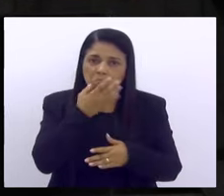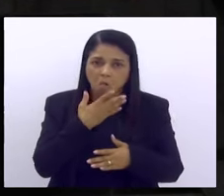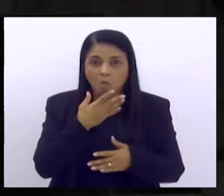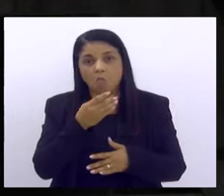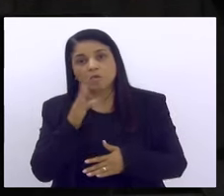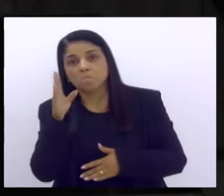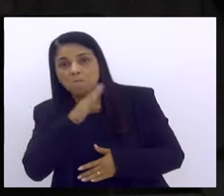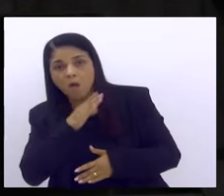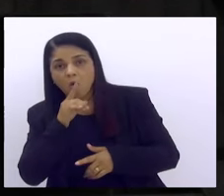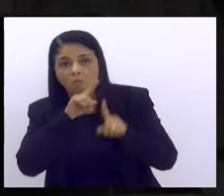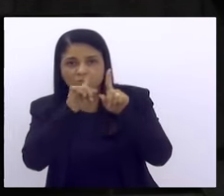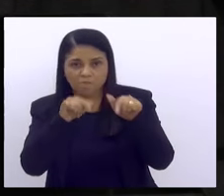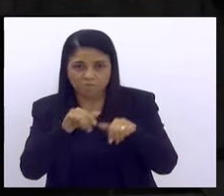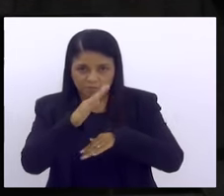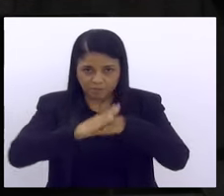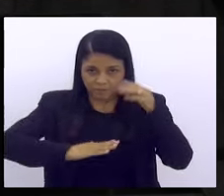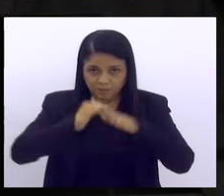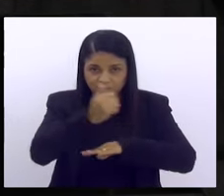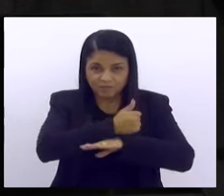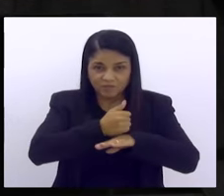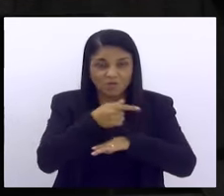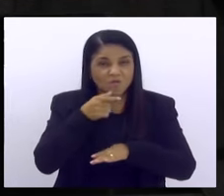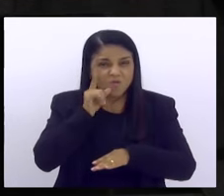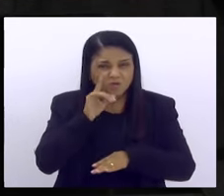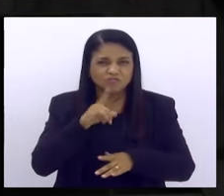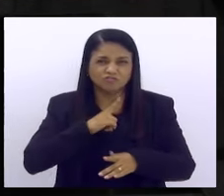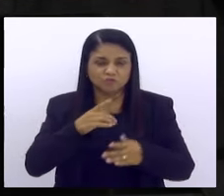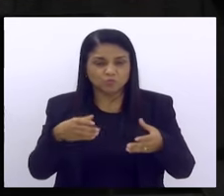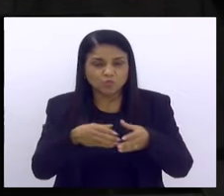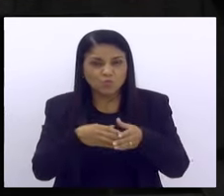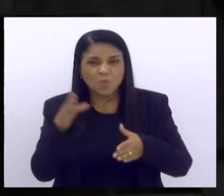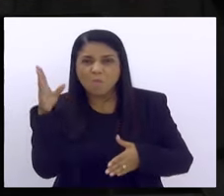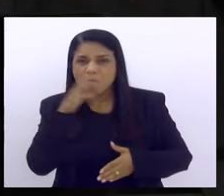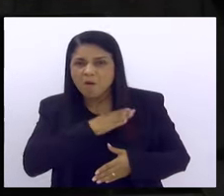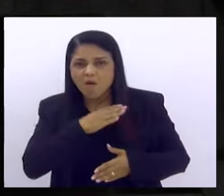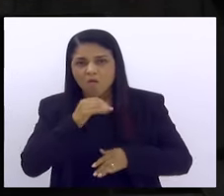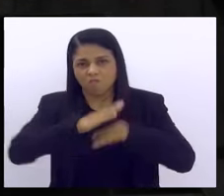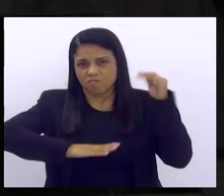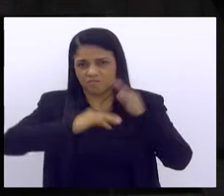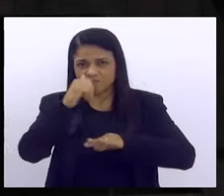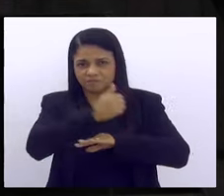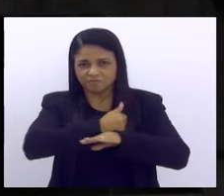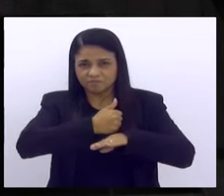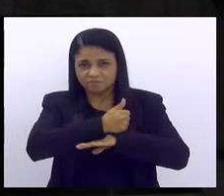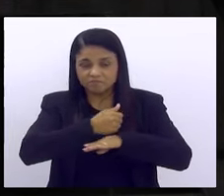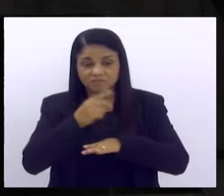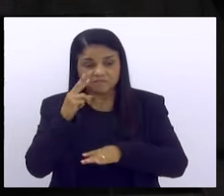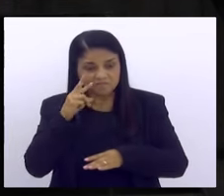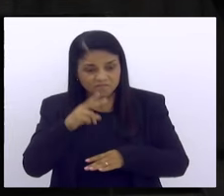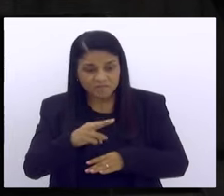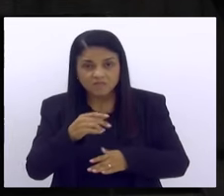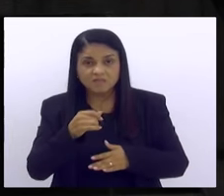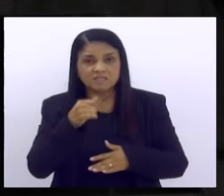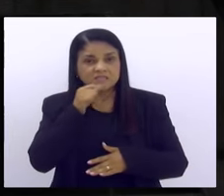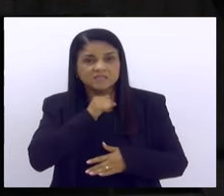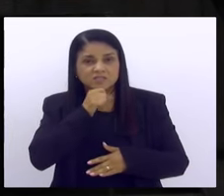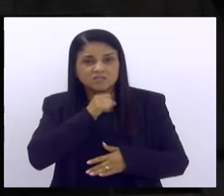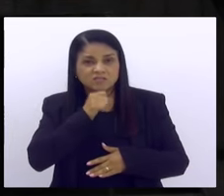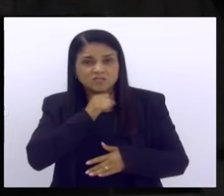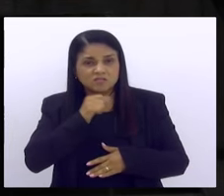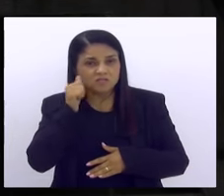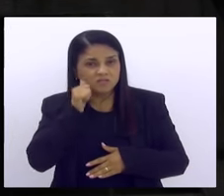profissionais. E no dia de ontem, haviam maus profissionais que, vendo aquela senhora